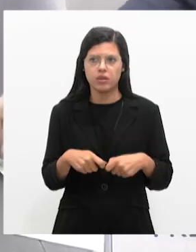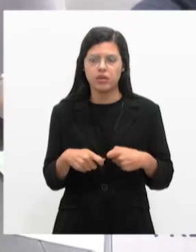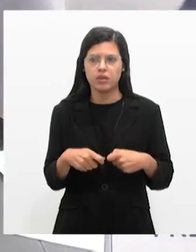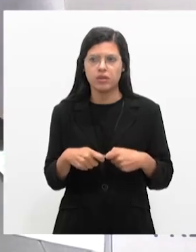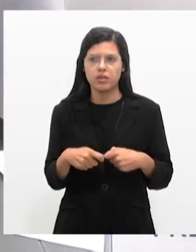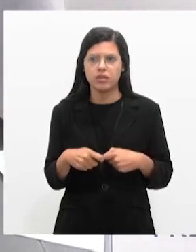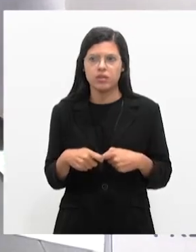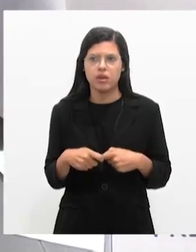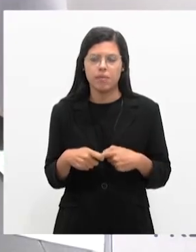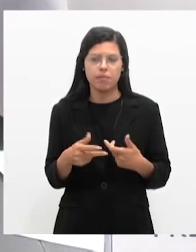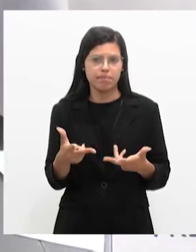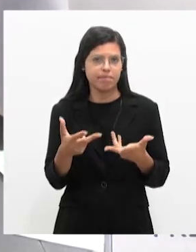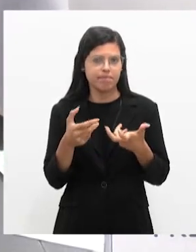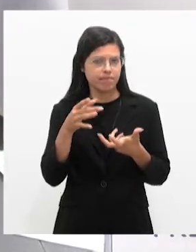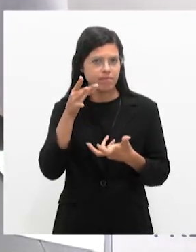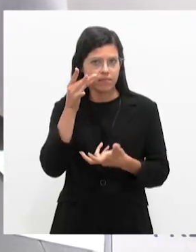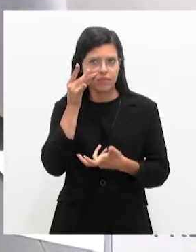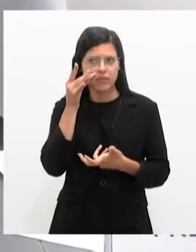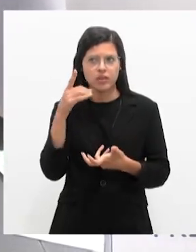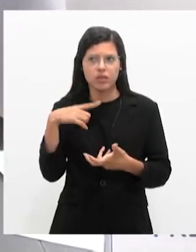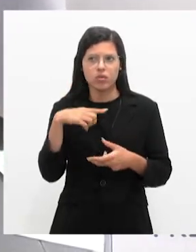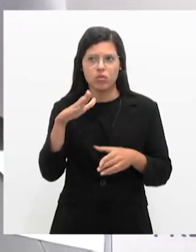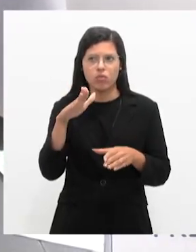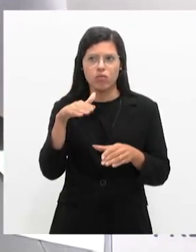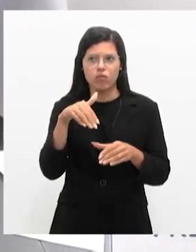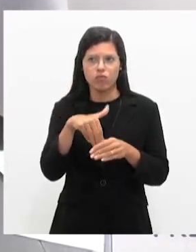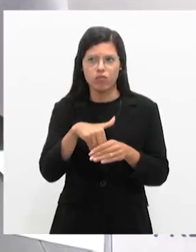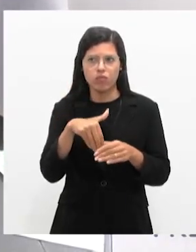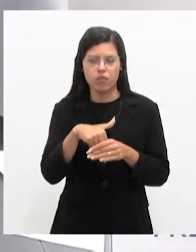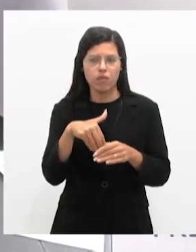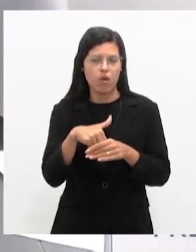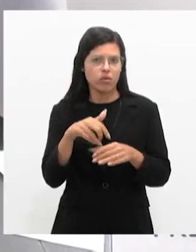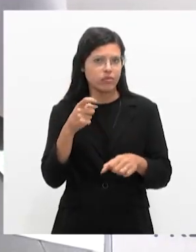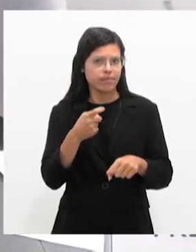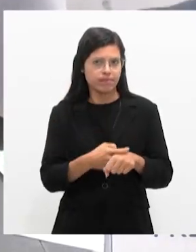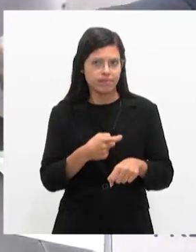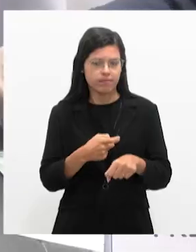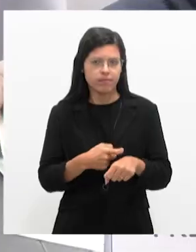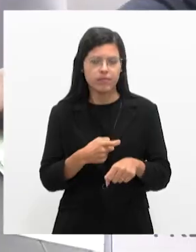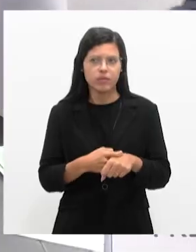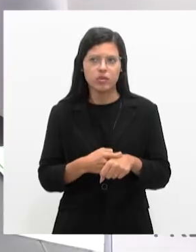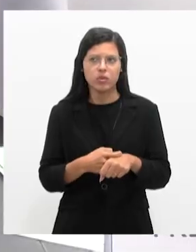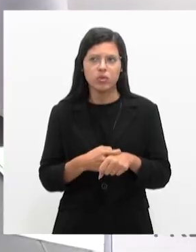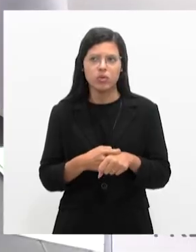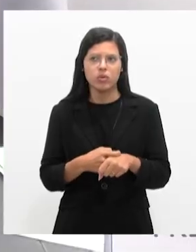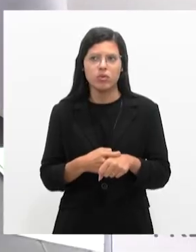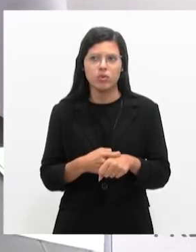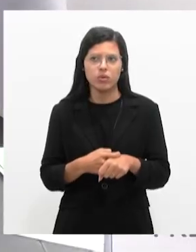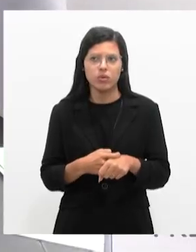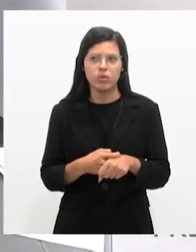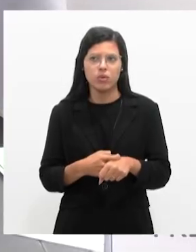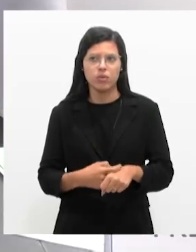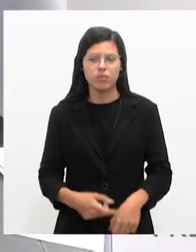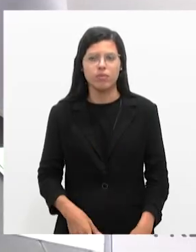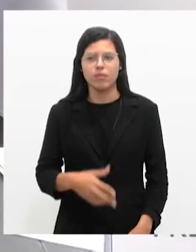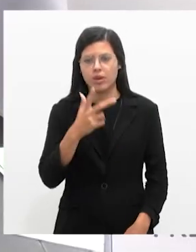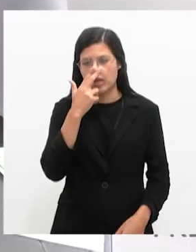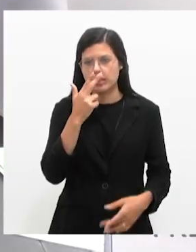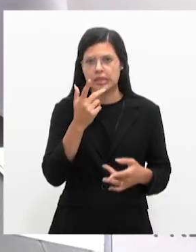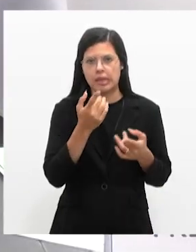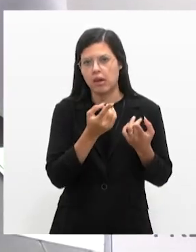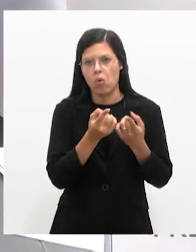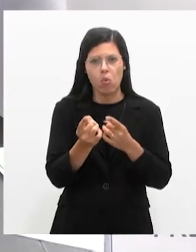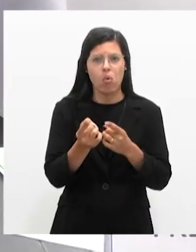realidade e ter um voto mais duro. E por mais impopular com o colega que seja, por mais antipático que seja,